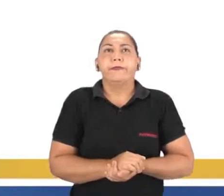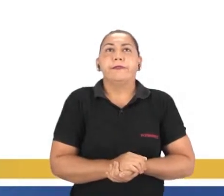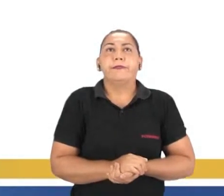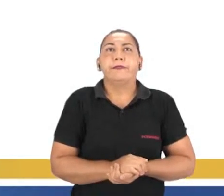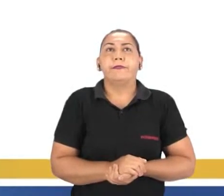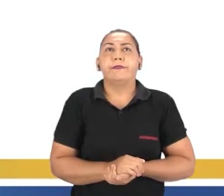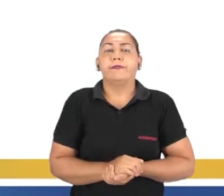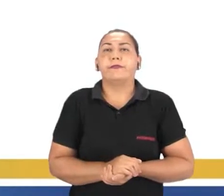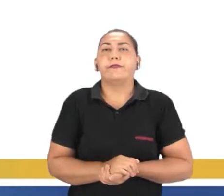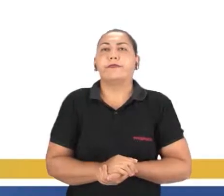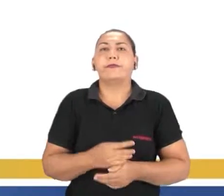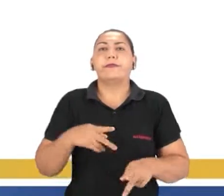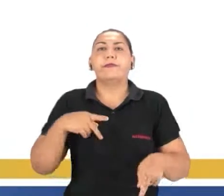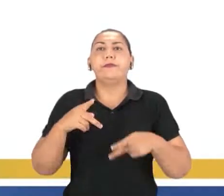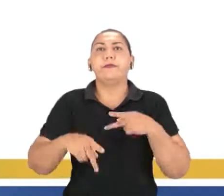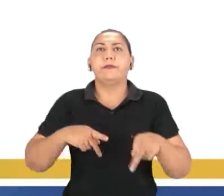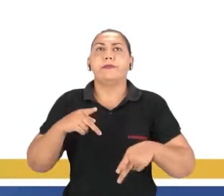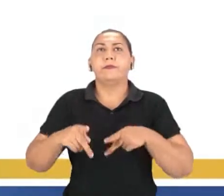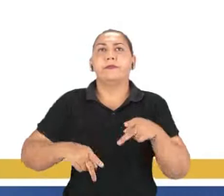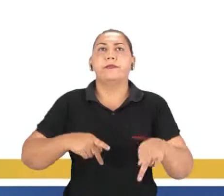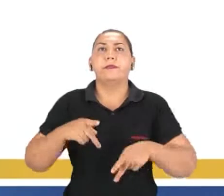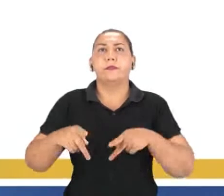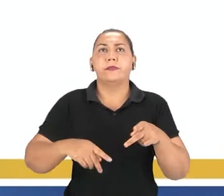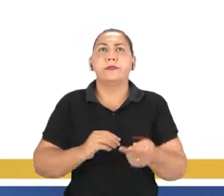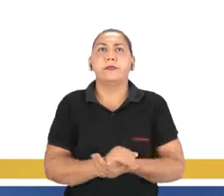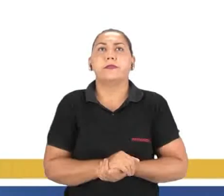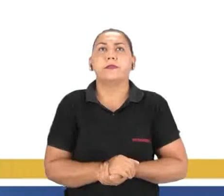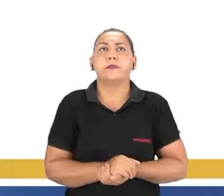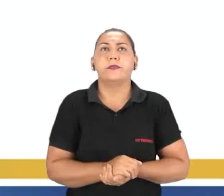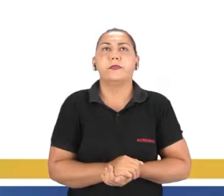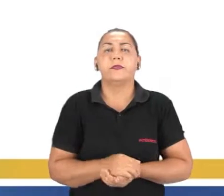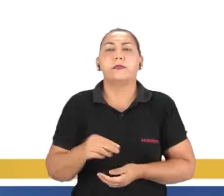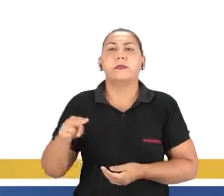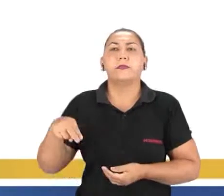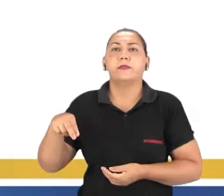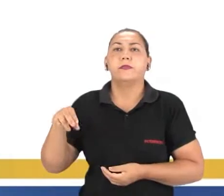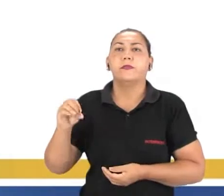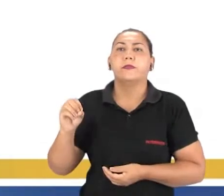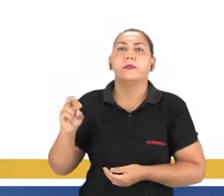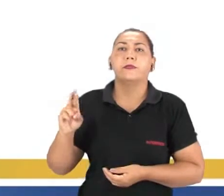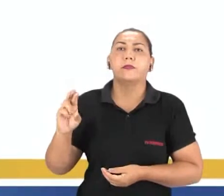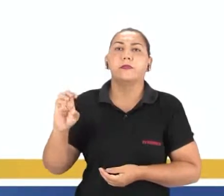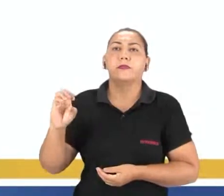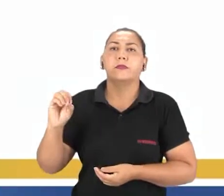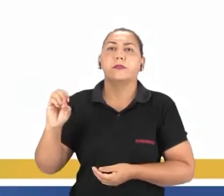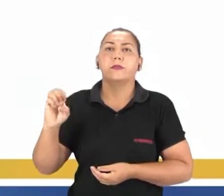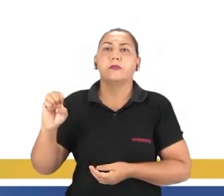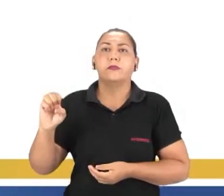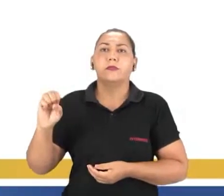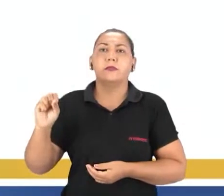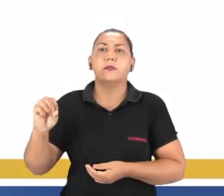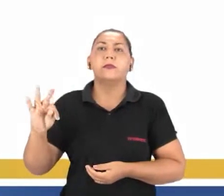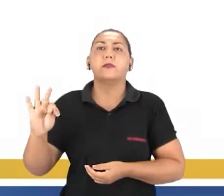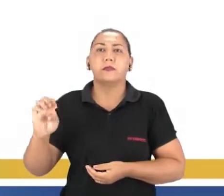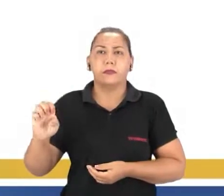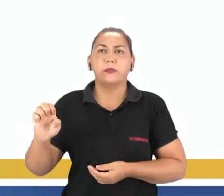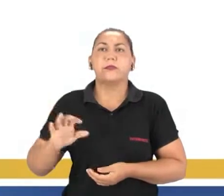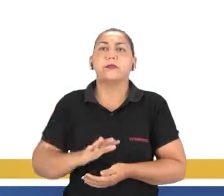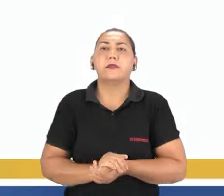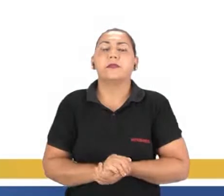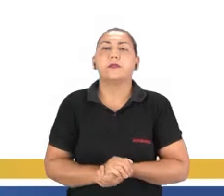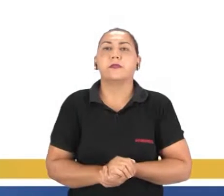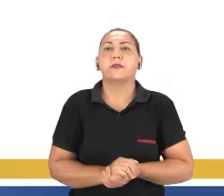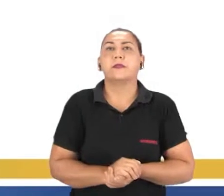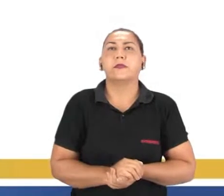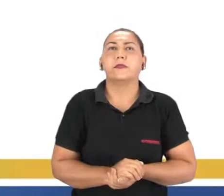Vamos falar aqui um pouquinho sobre os povos do noroeste amazônico, tá? Os povos de línguas tucano e aruaque vivem principalmente nas margens